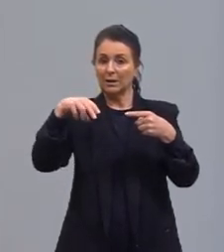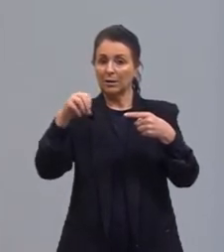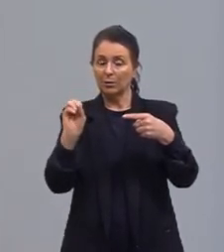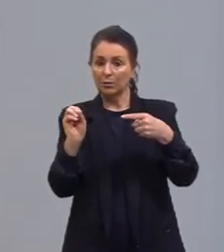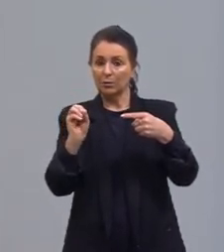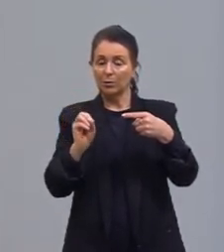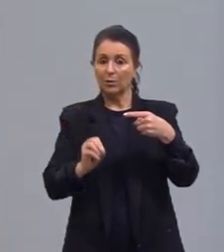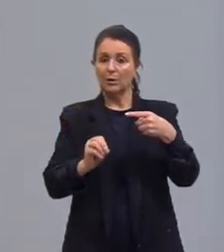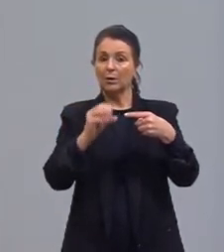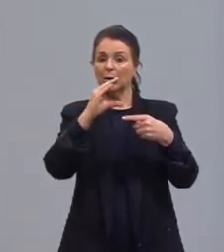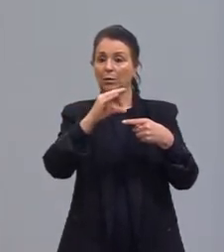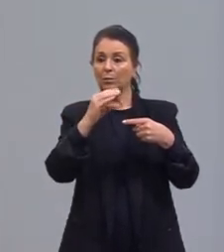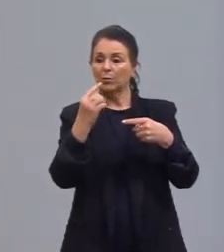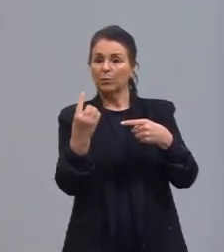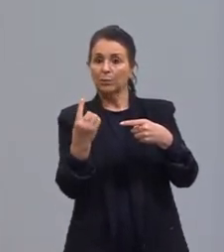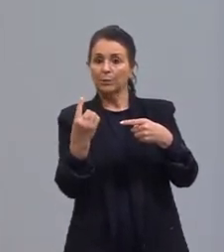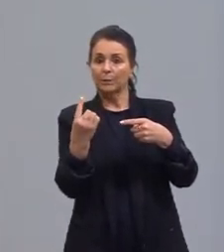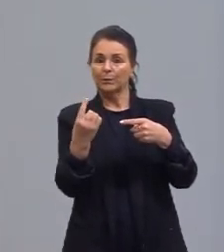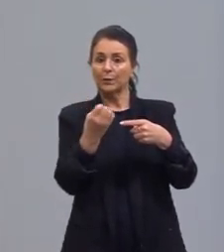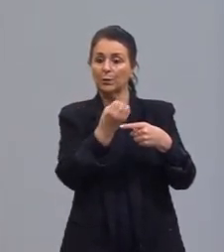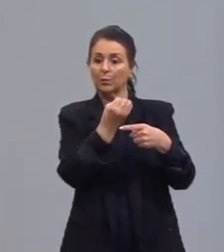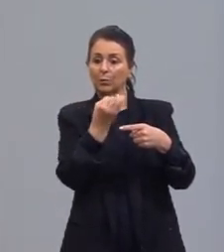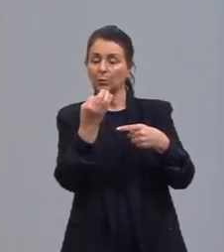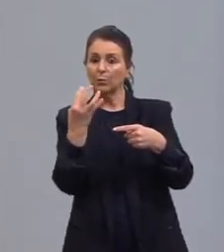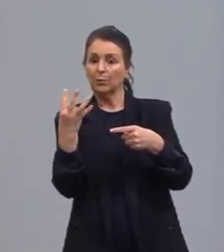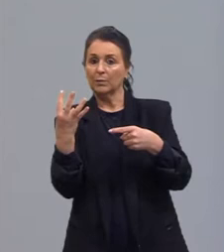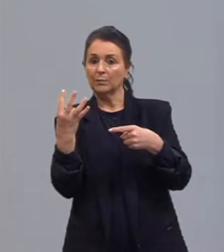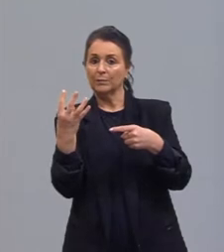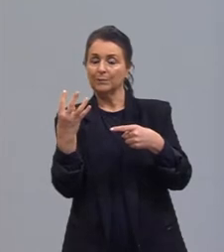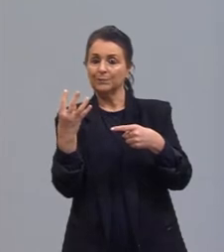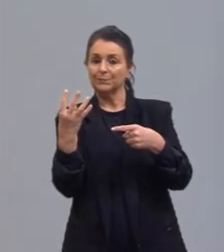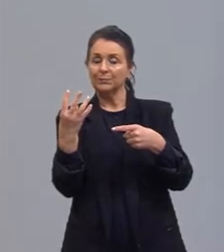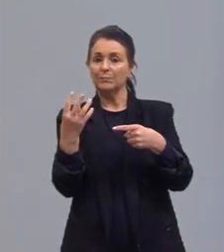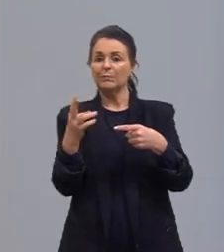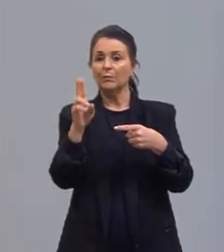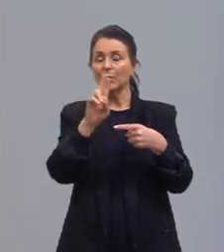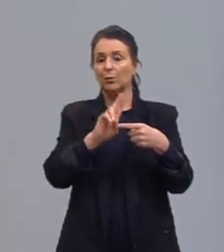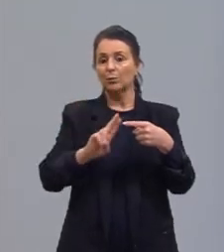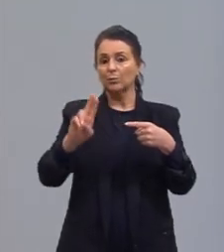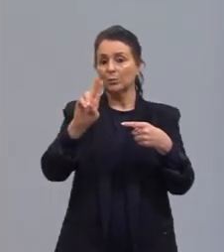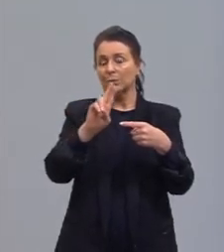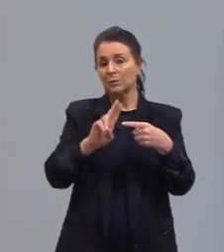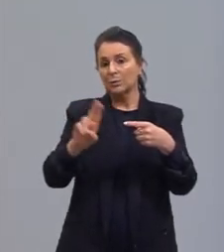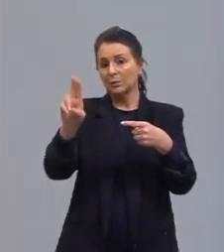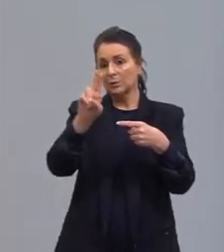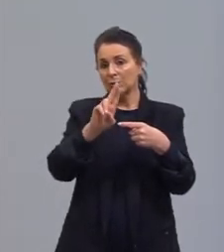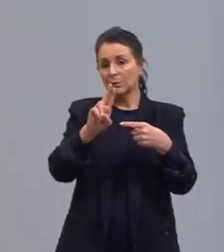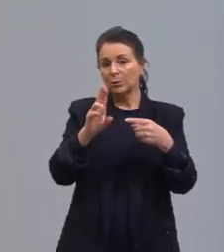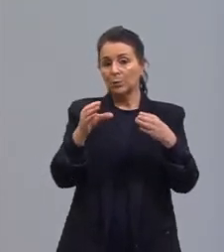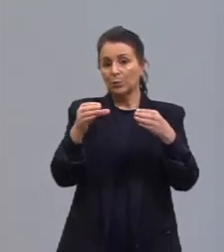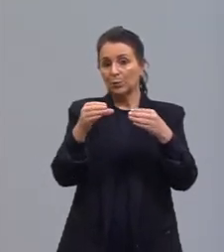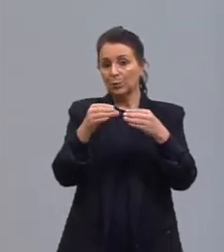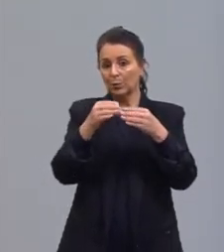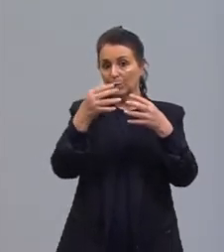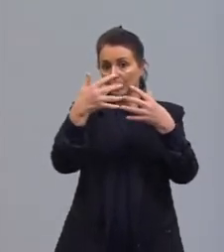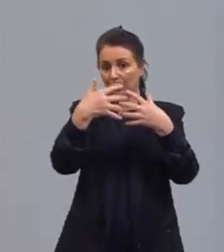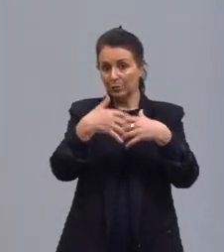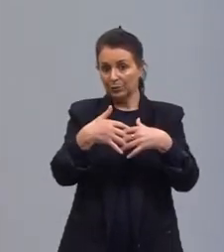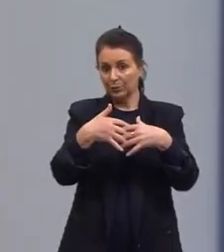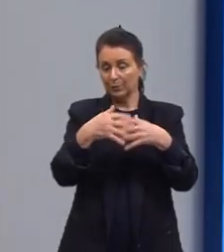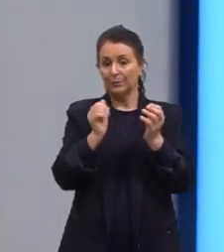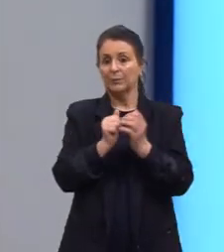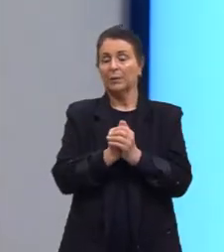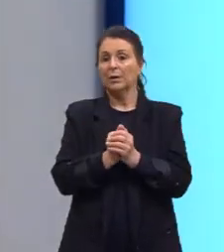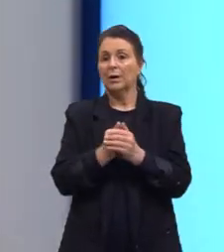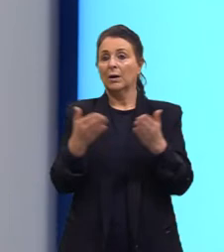estar no carbono 1 porque eu vou começar a contar ali né pelo meu pela minha meu grupo funcional no